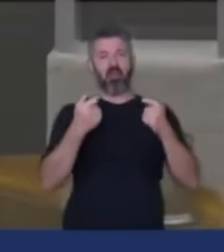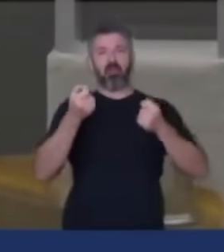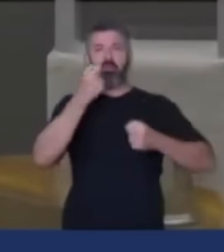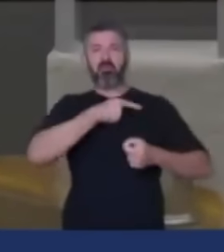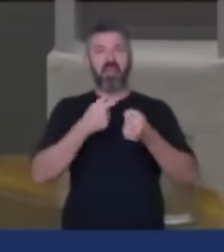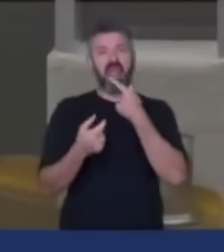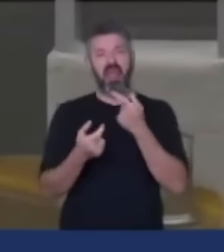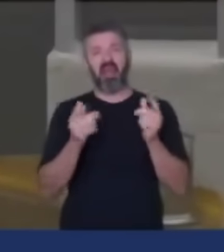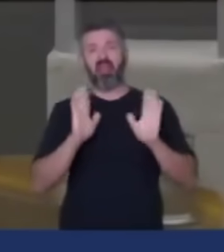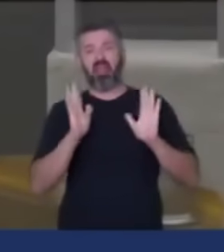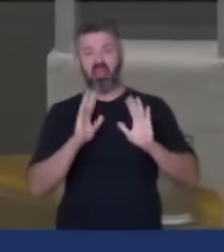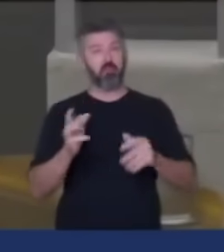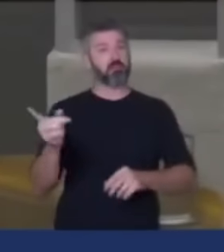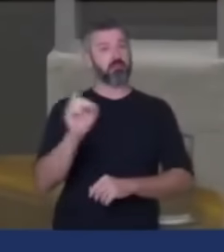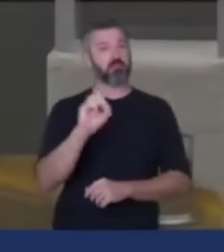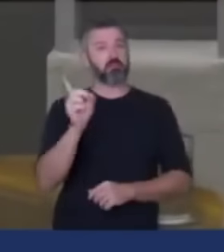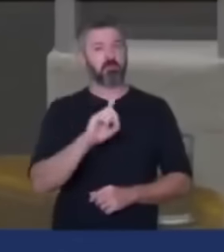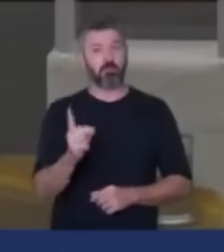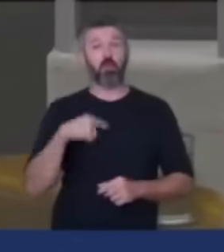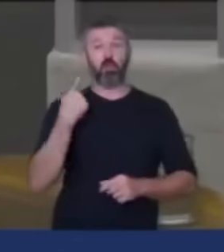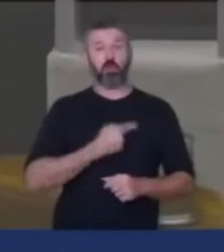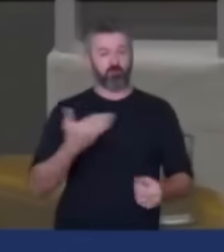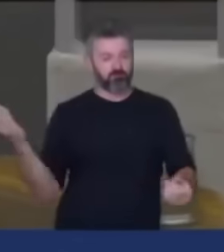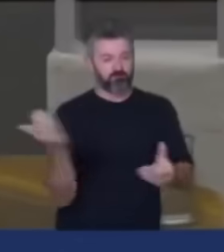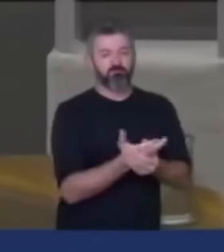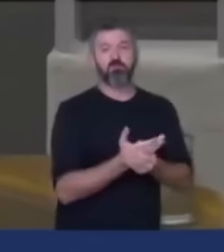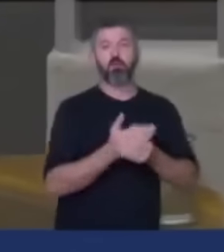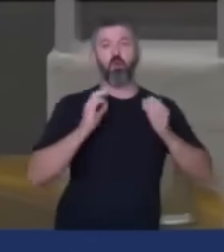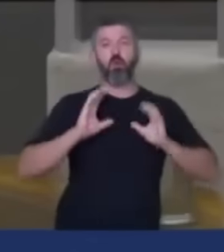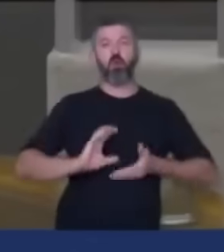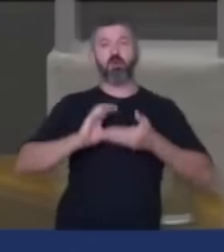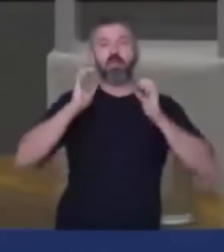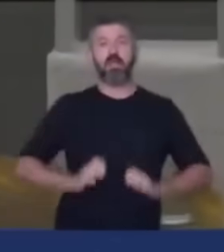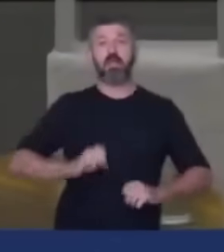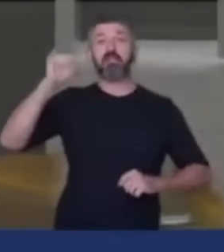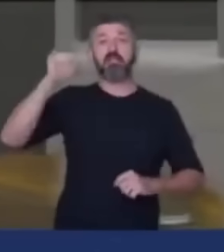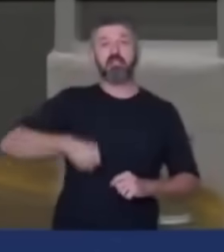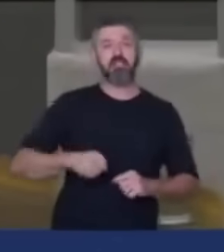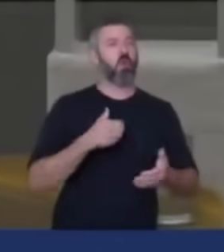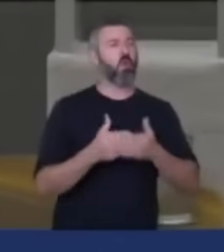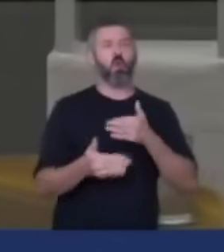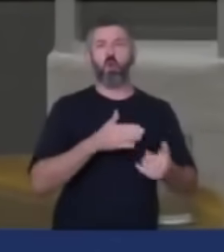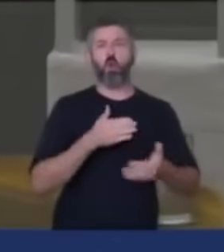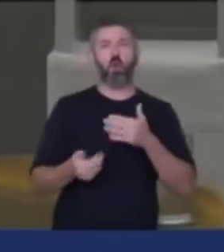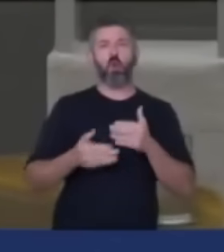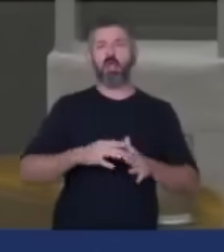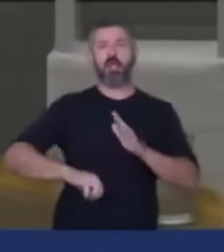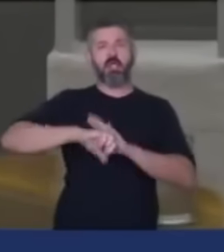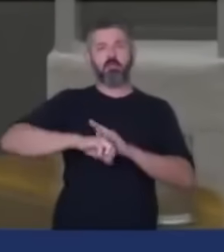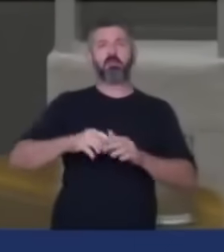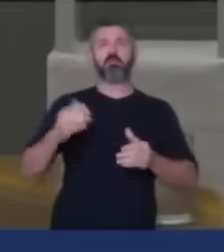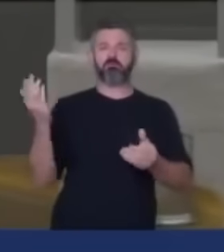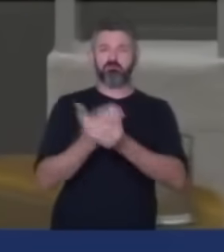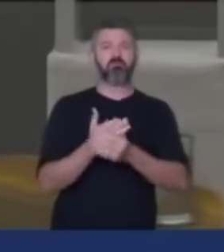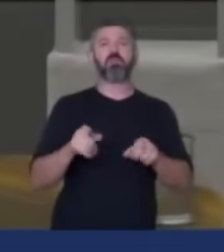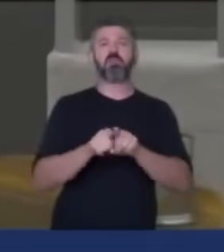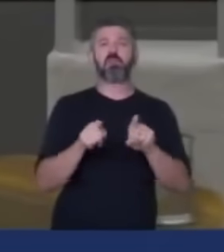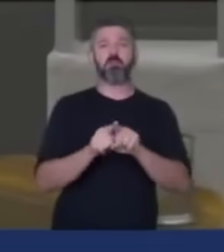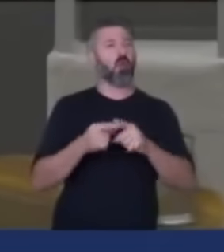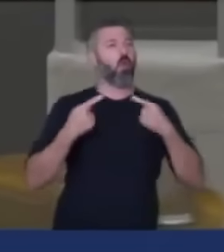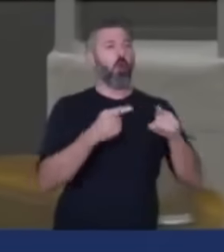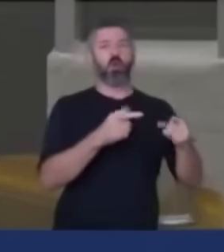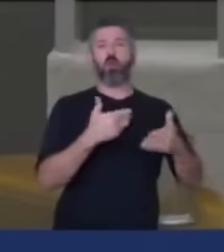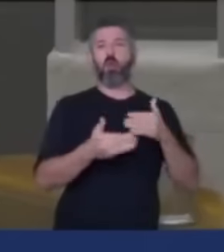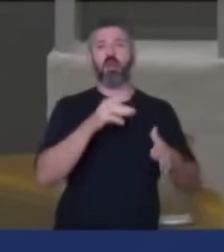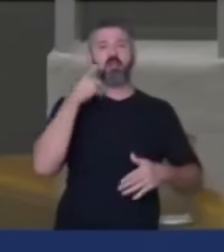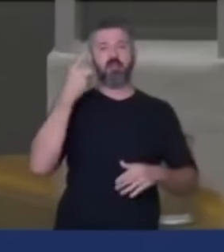deboche acionaremos o conselho de ética e qualquer outra Instância criminal contra qualquer parlamentar que